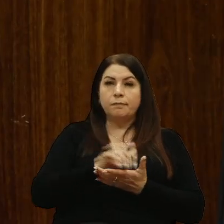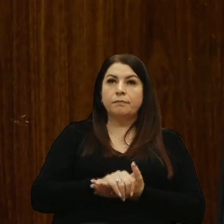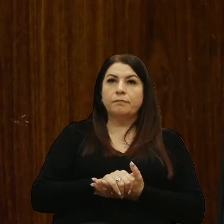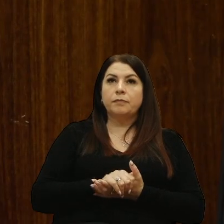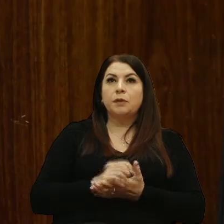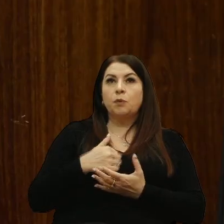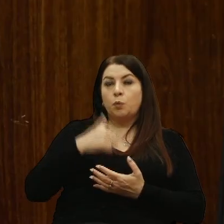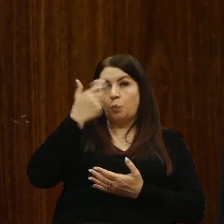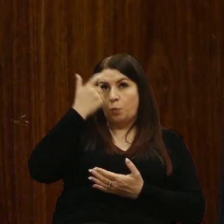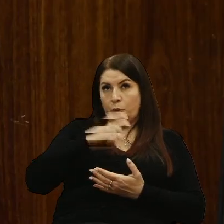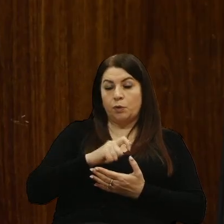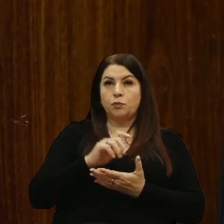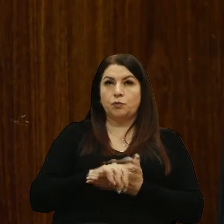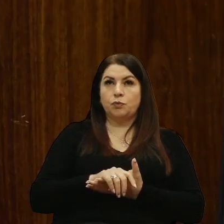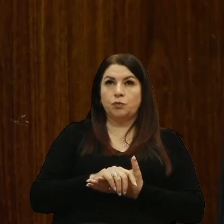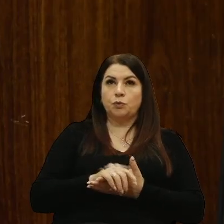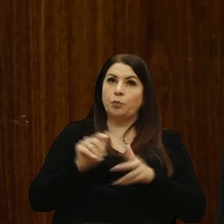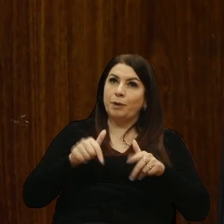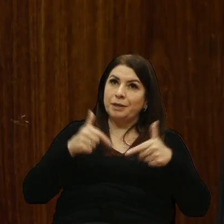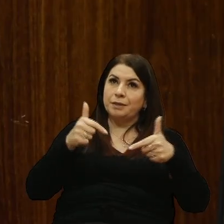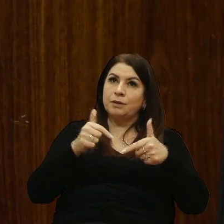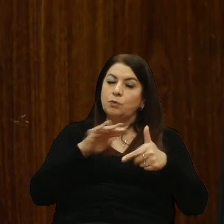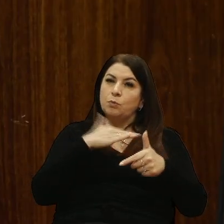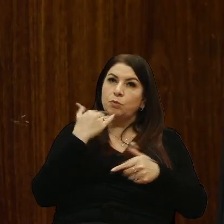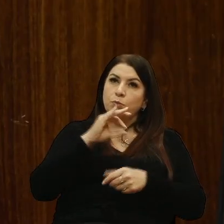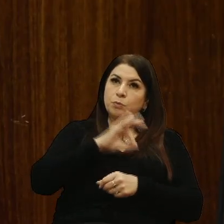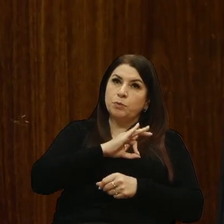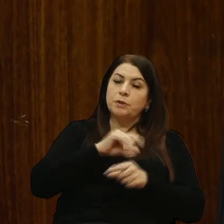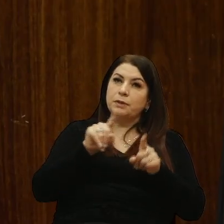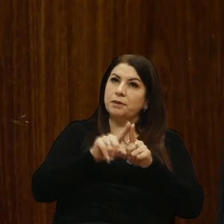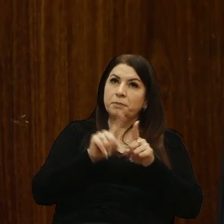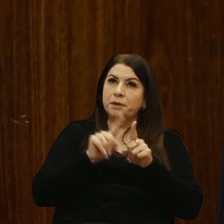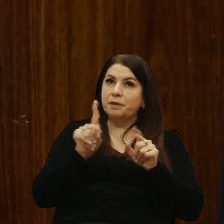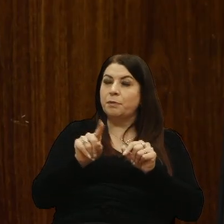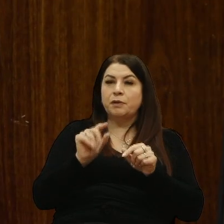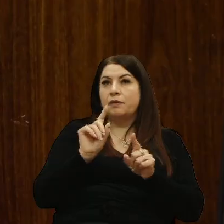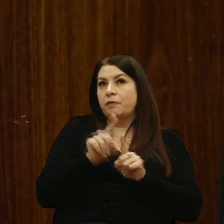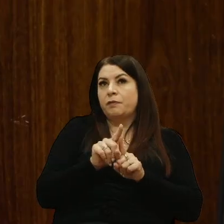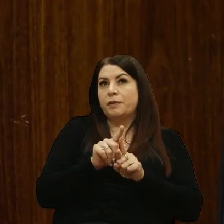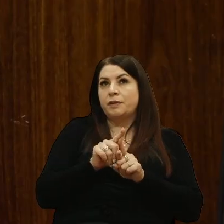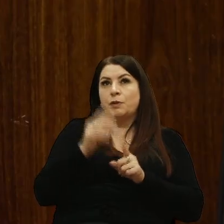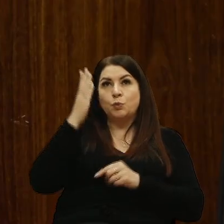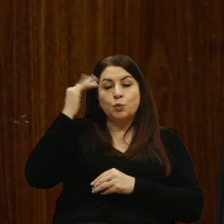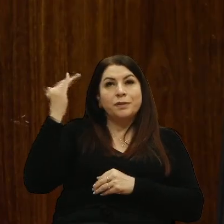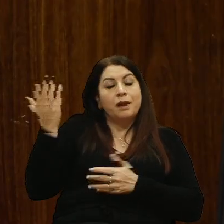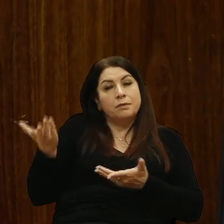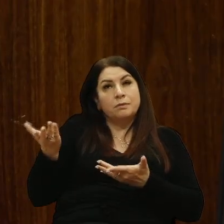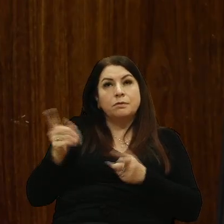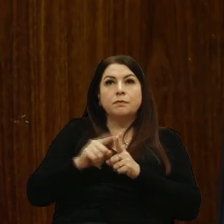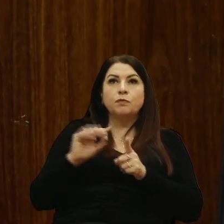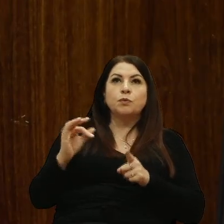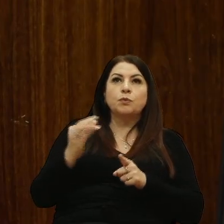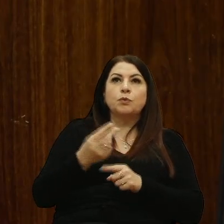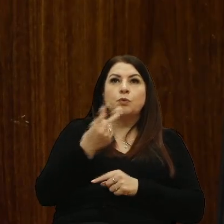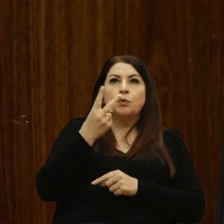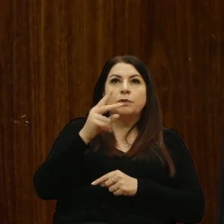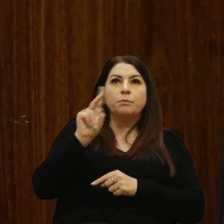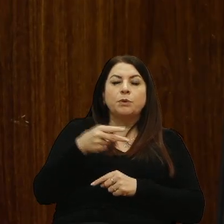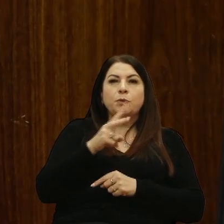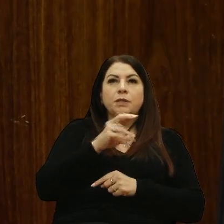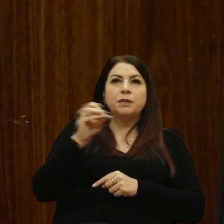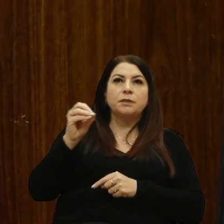Eu acho que quando uma ação que morre policial também não deve ser considerada um sucesso. Foram